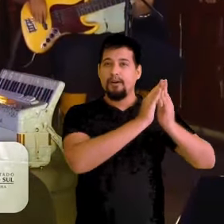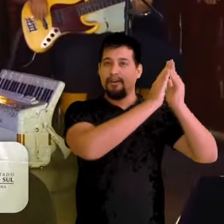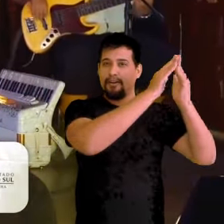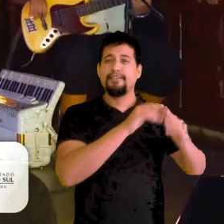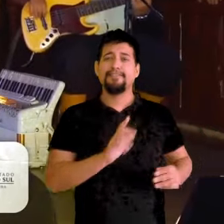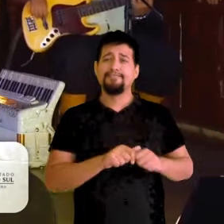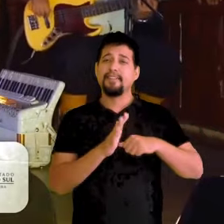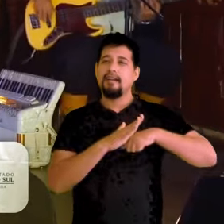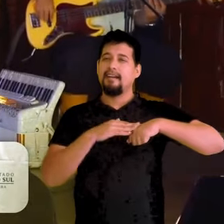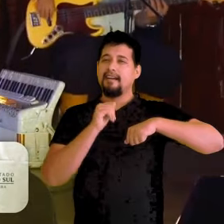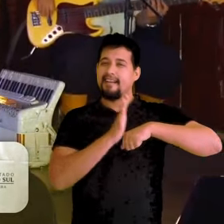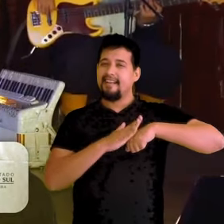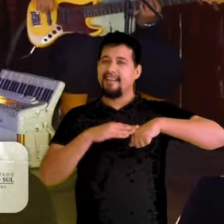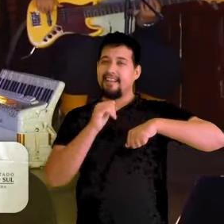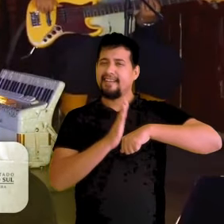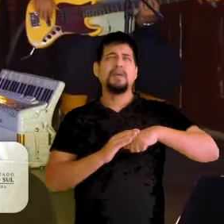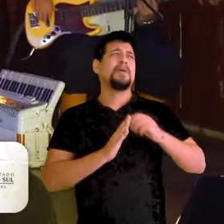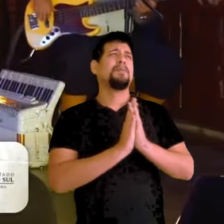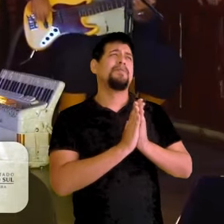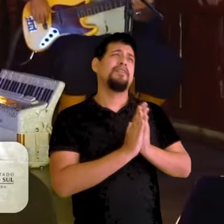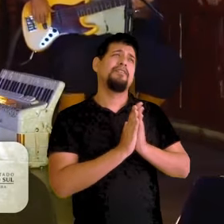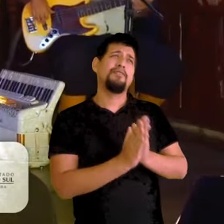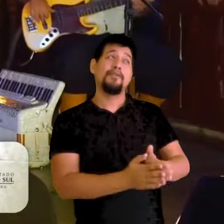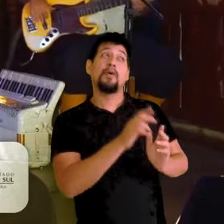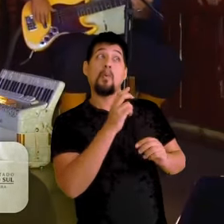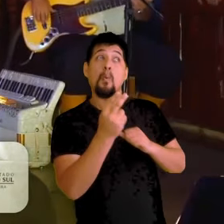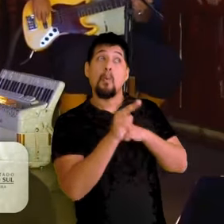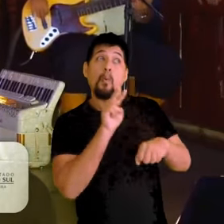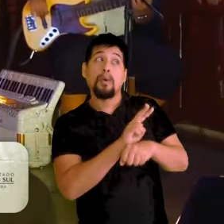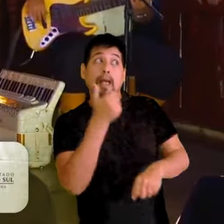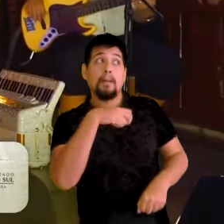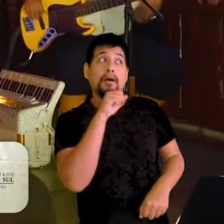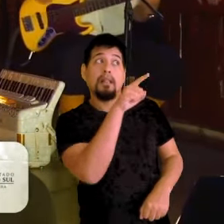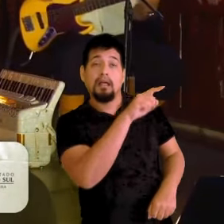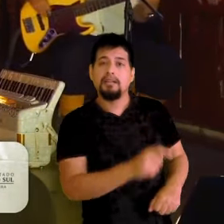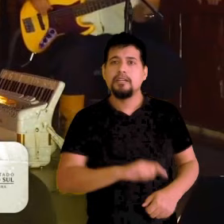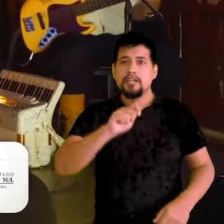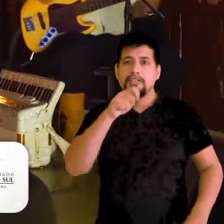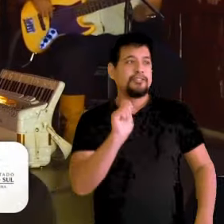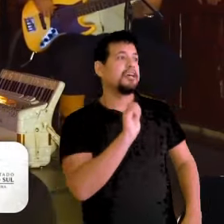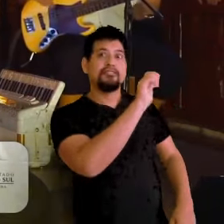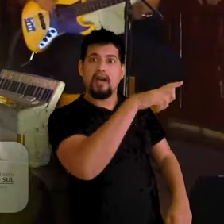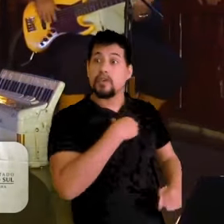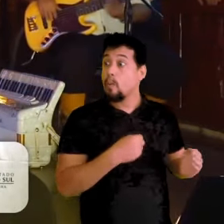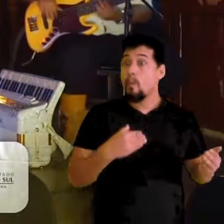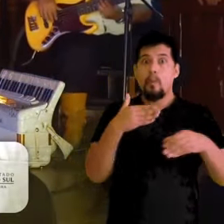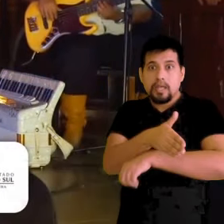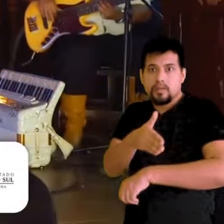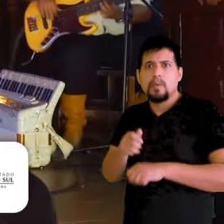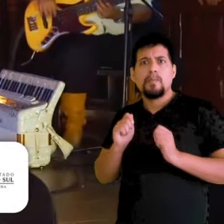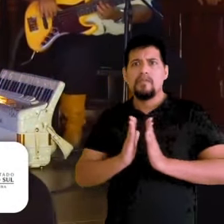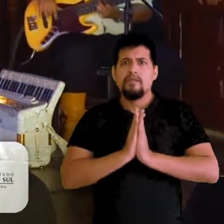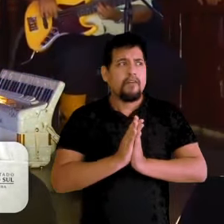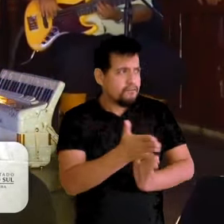favela. Eu passo as horas ganhando os carinhos. Teu só osso, pelo amor de Deus, cuida a mãe lá da janela. Atira a chave da sacada, deixa eu